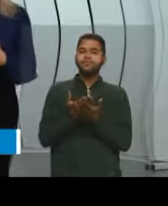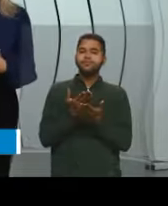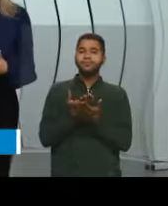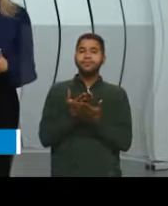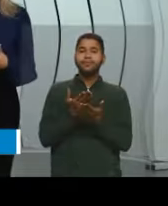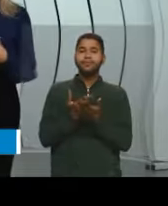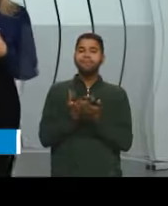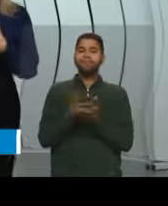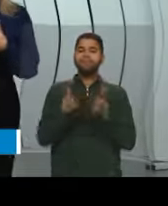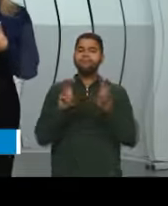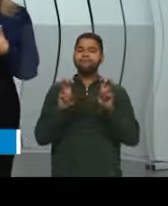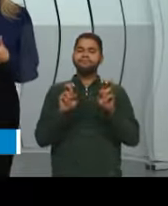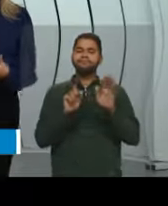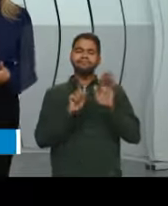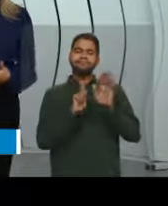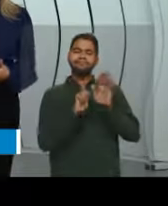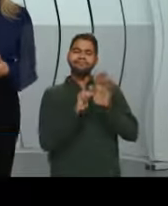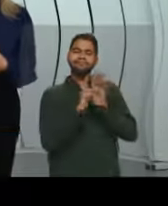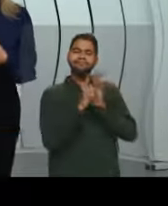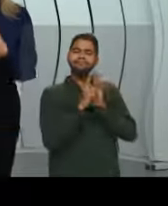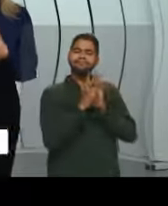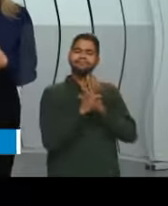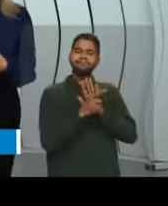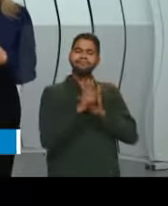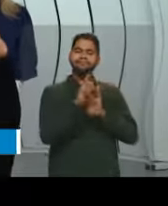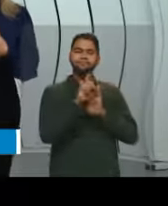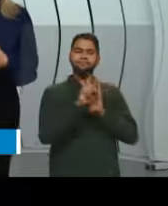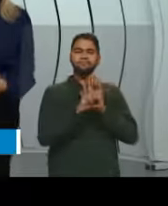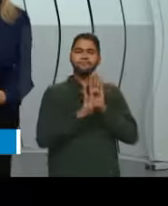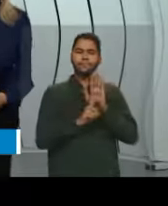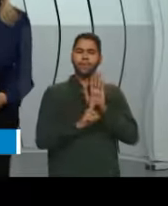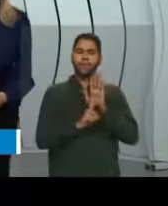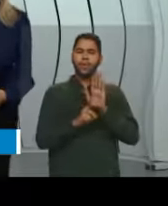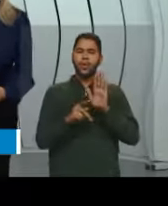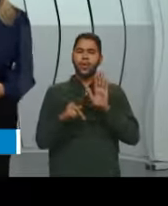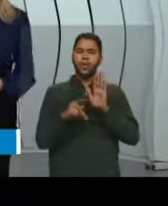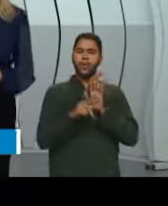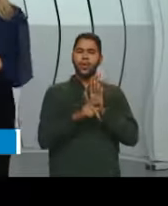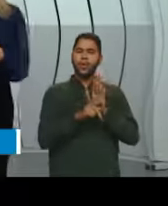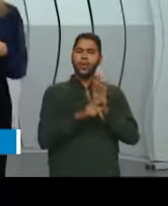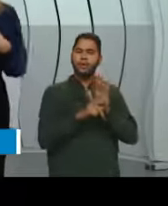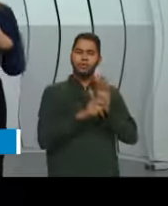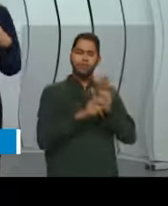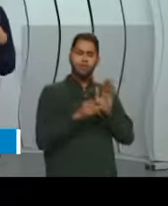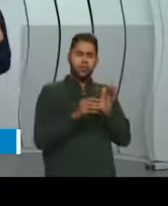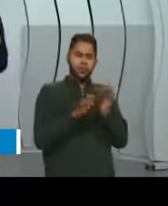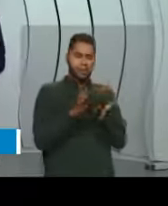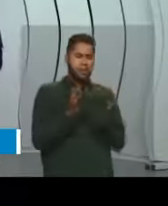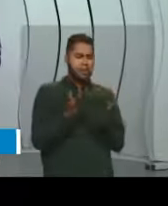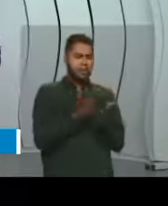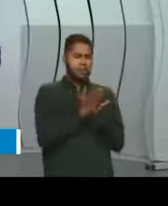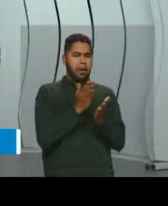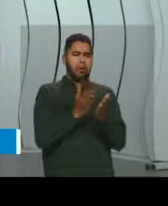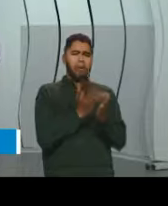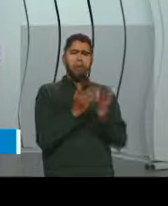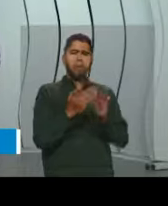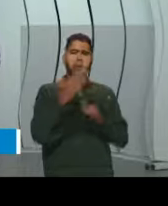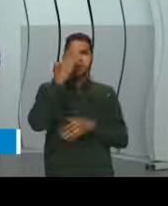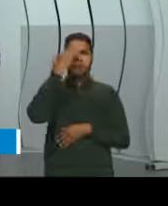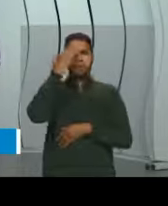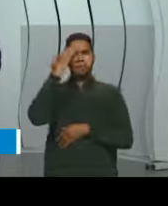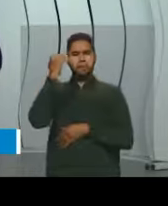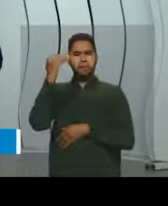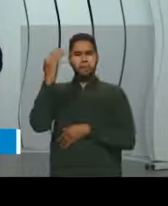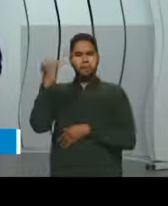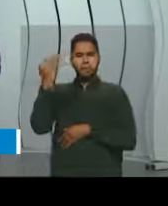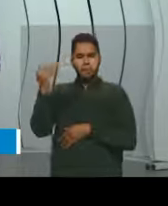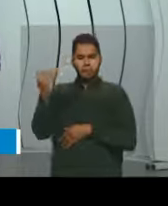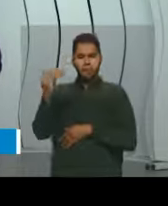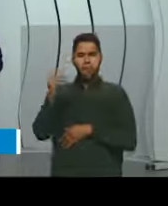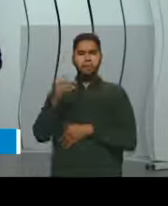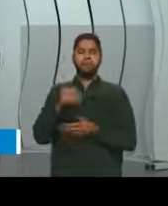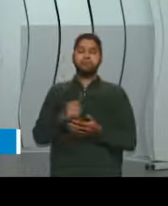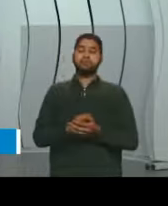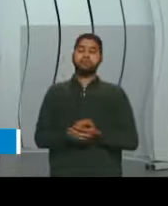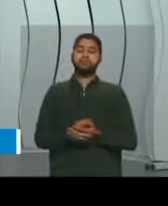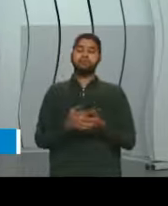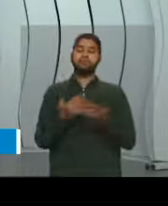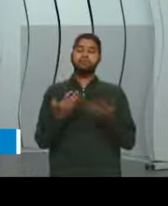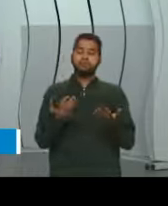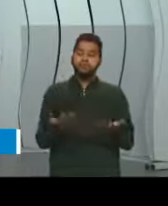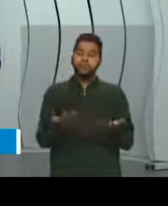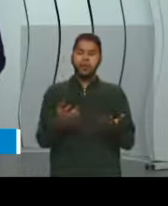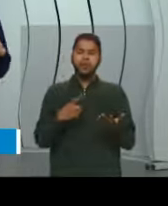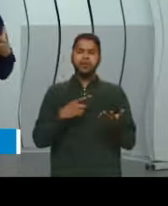um gênero textual, capa de revistas. Então, nós falamos lá na nossa aula de